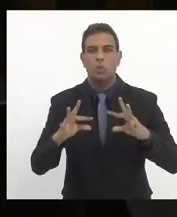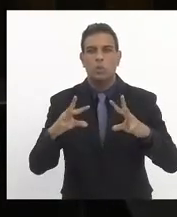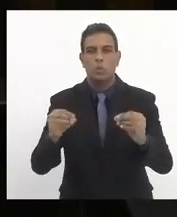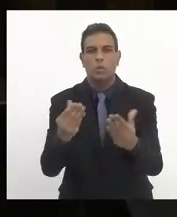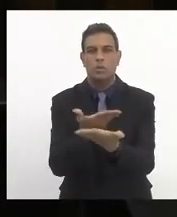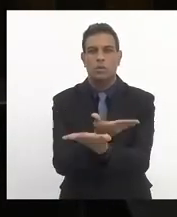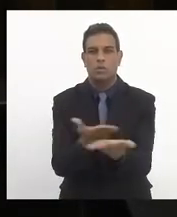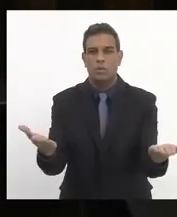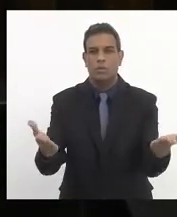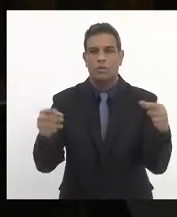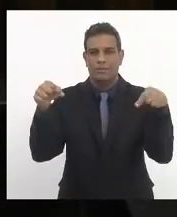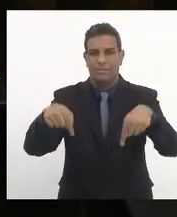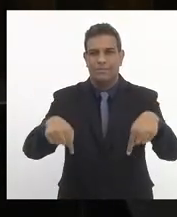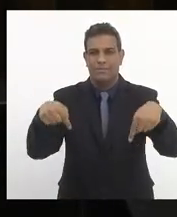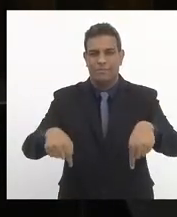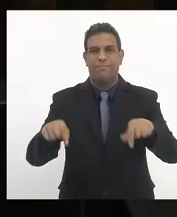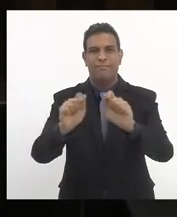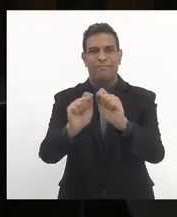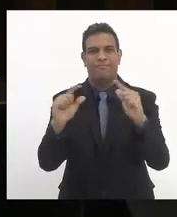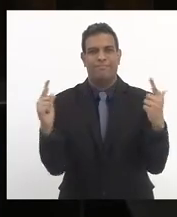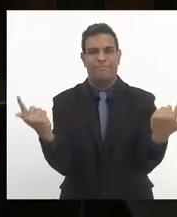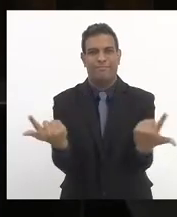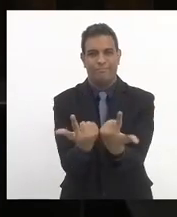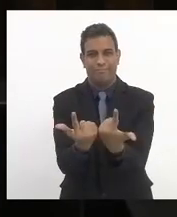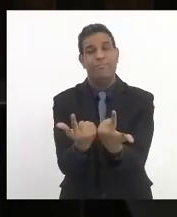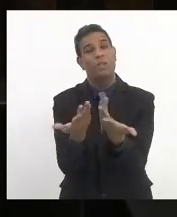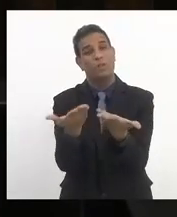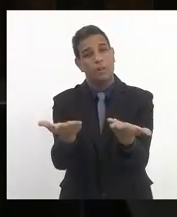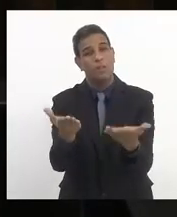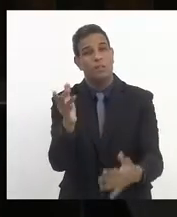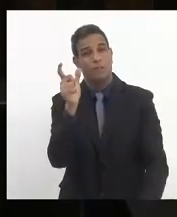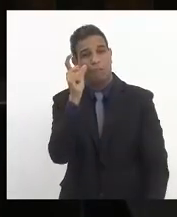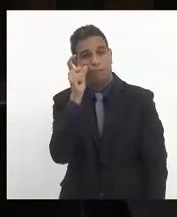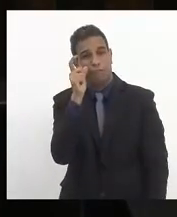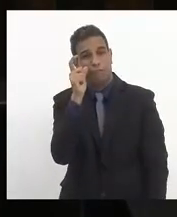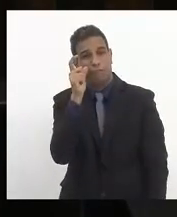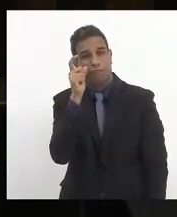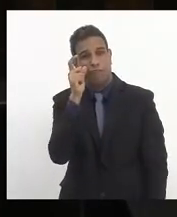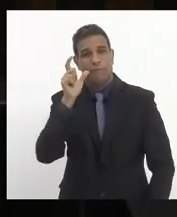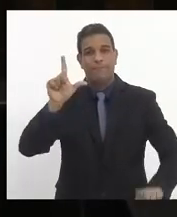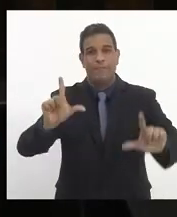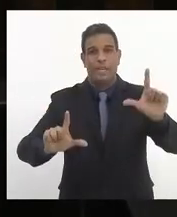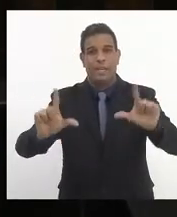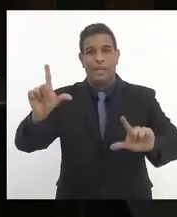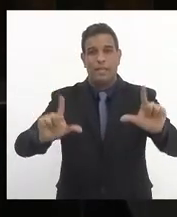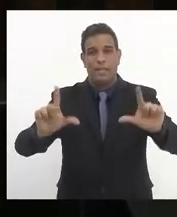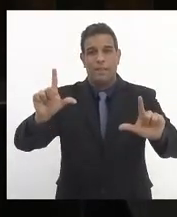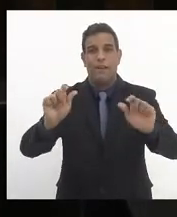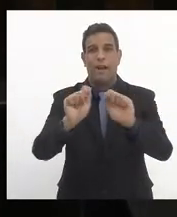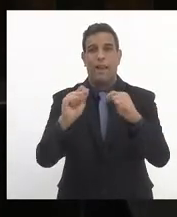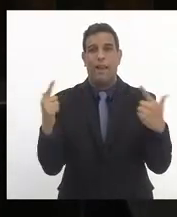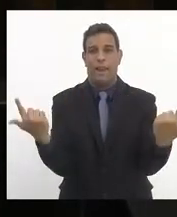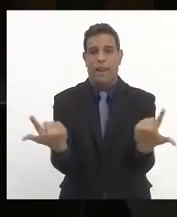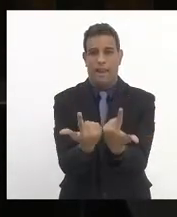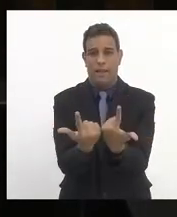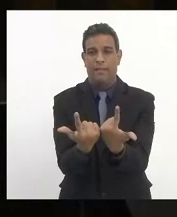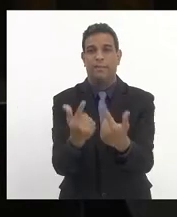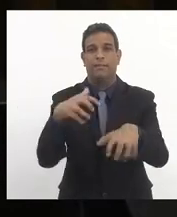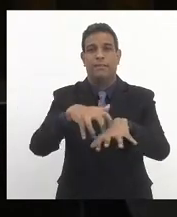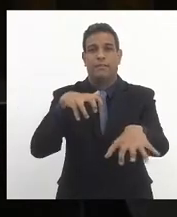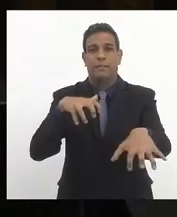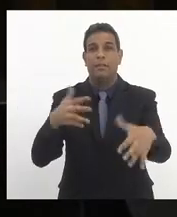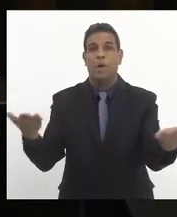aqui presentes no plenário, que estão também nos assistindo através da TV Alerj. Hoje é dia